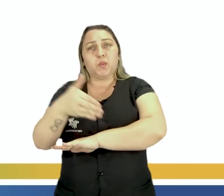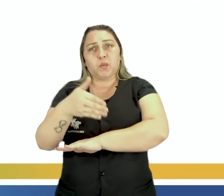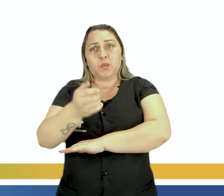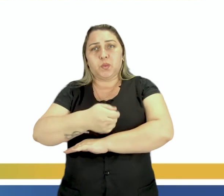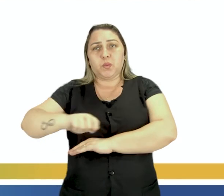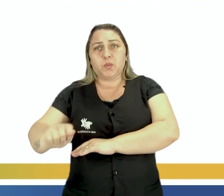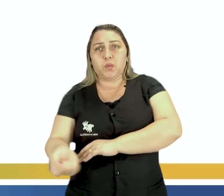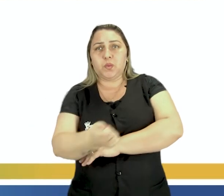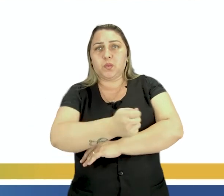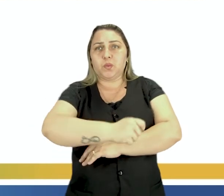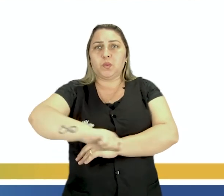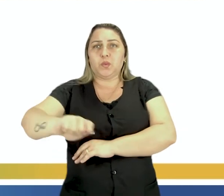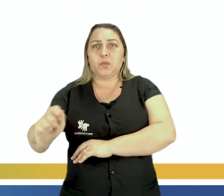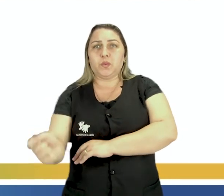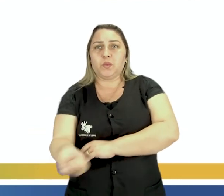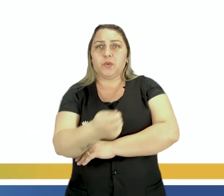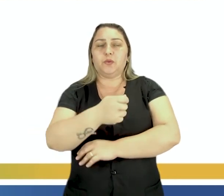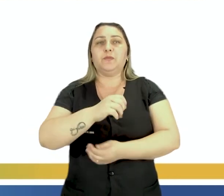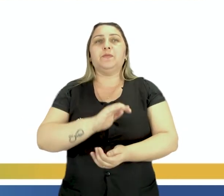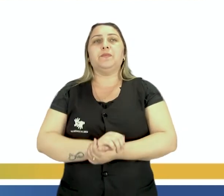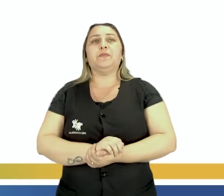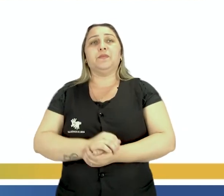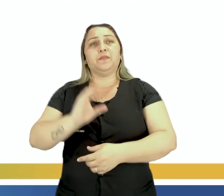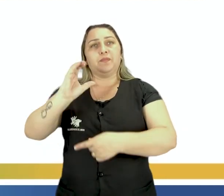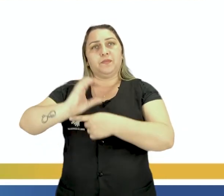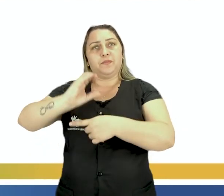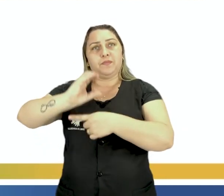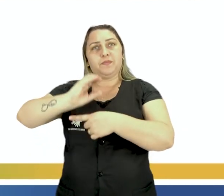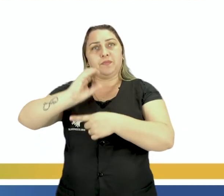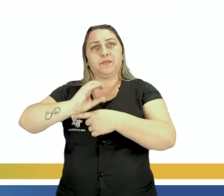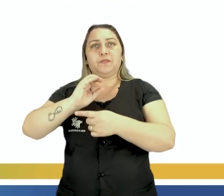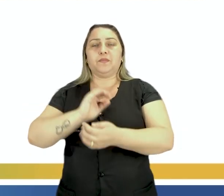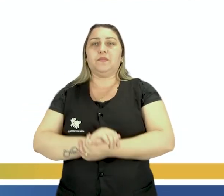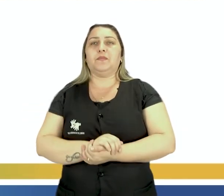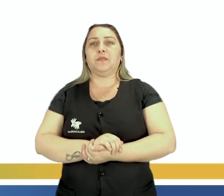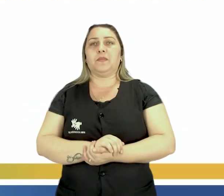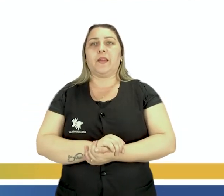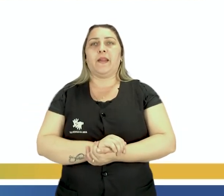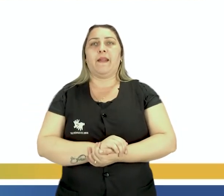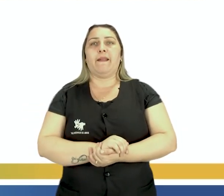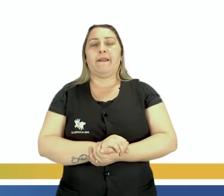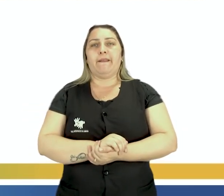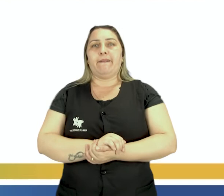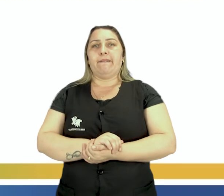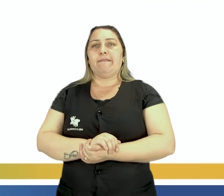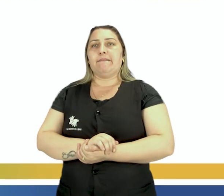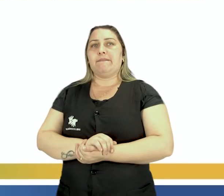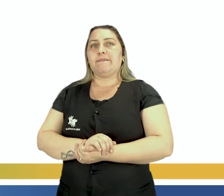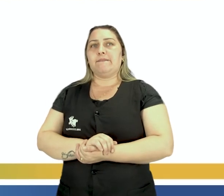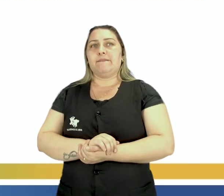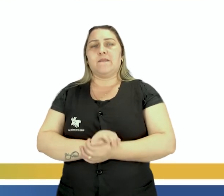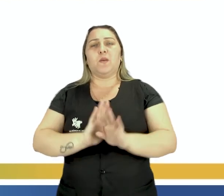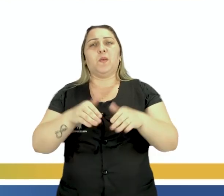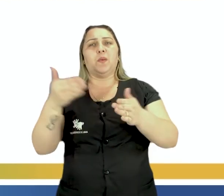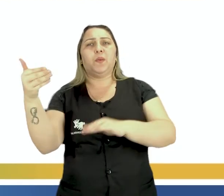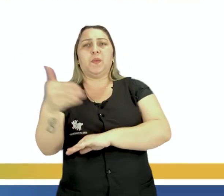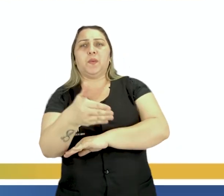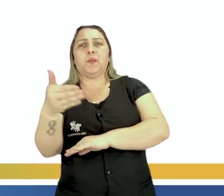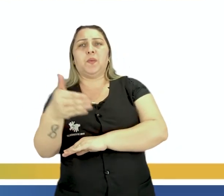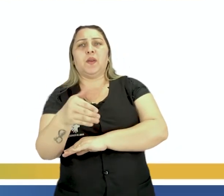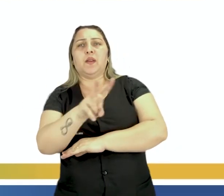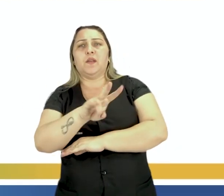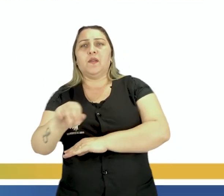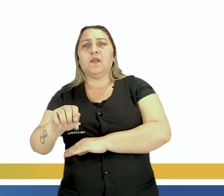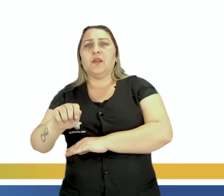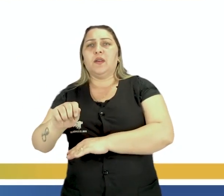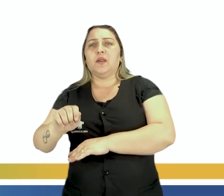every week. Ela joga tênis toda semana. E letra C, how often does she go bowling? Com que frequência ela vai